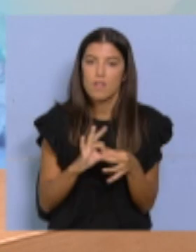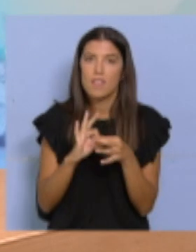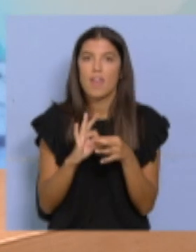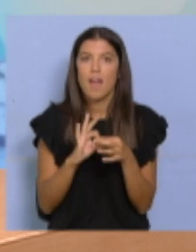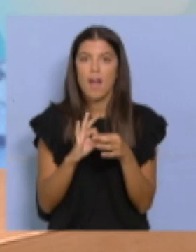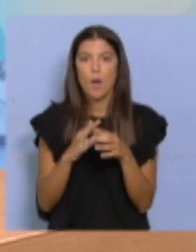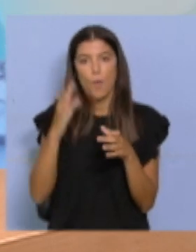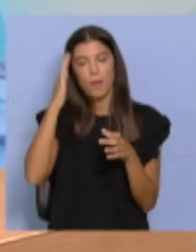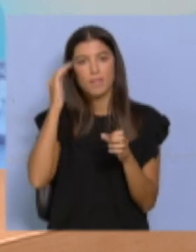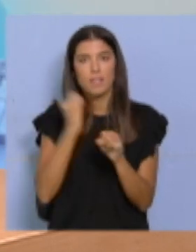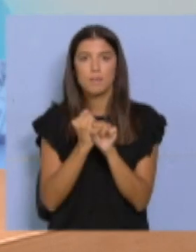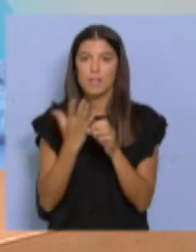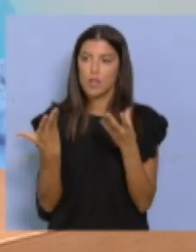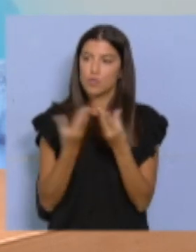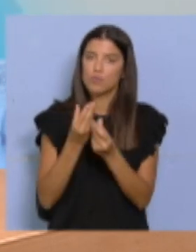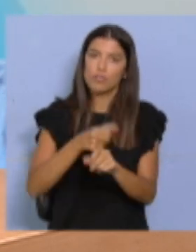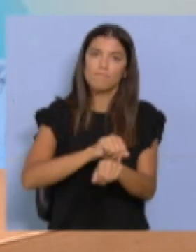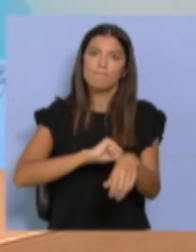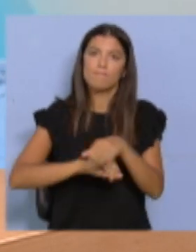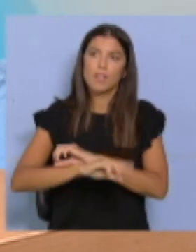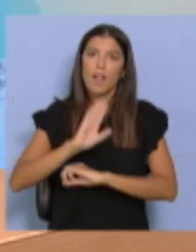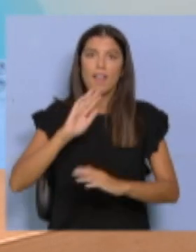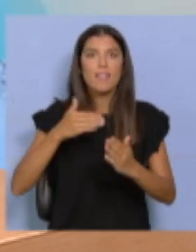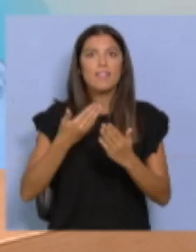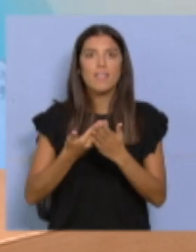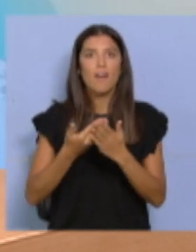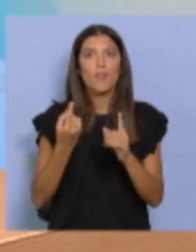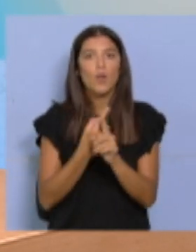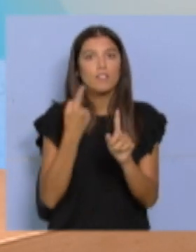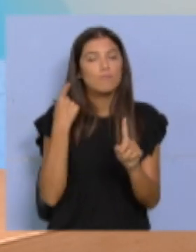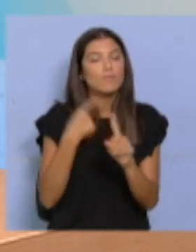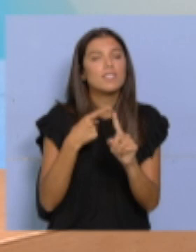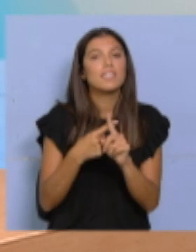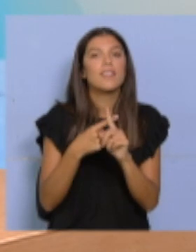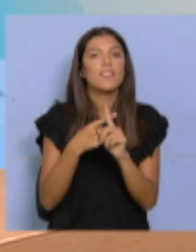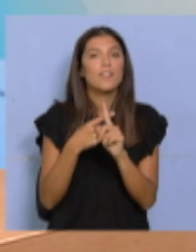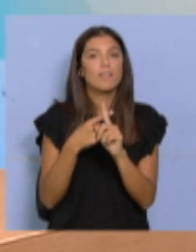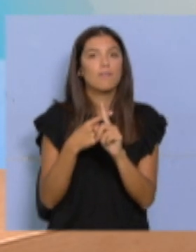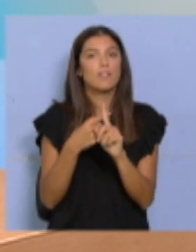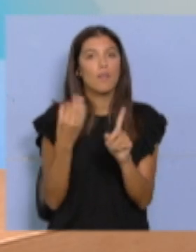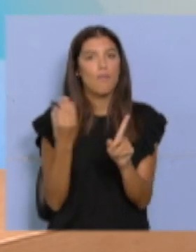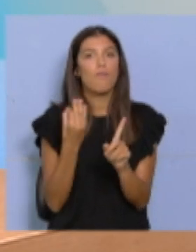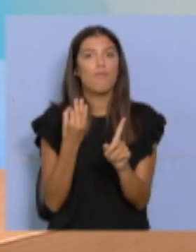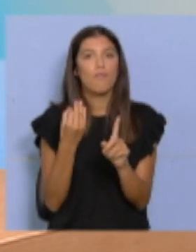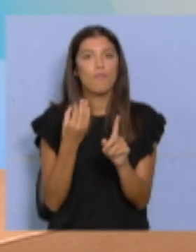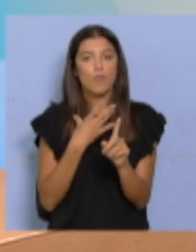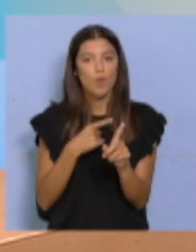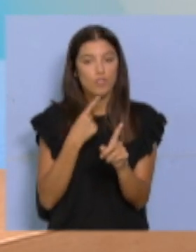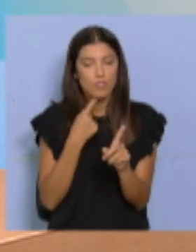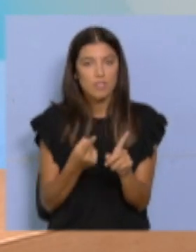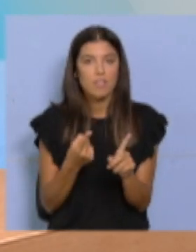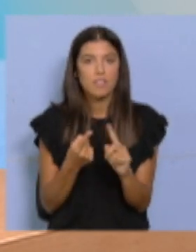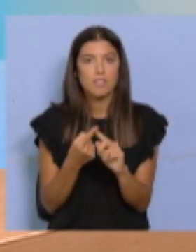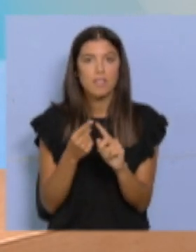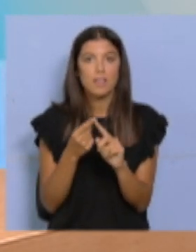em conjunto dava frutos, e dava frutos muito bonitos, onde realmente, reafirmo isso, não é? A questão do